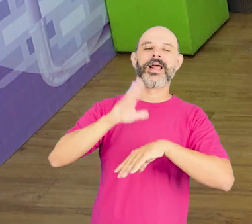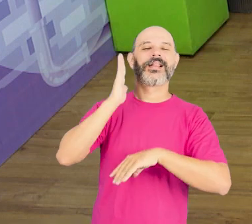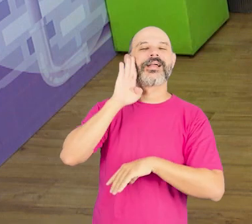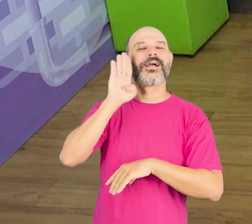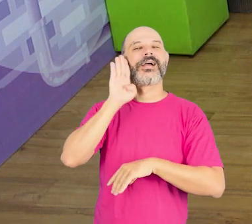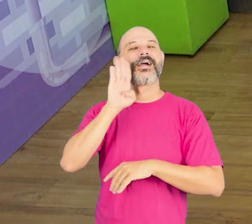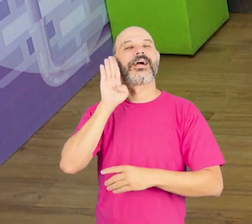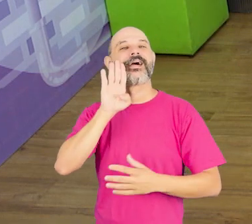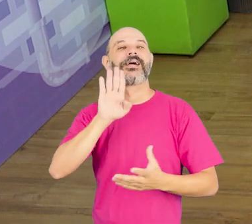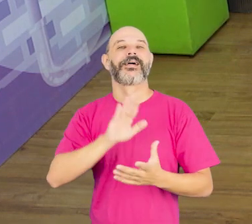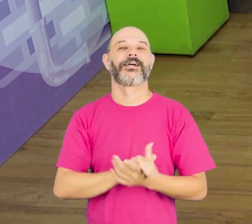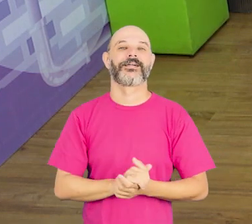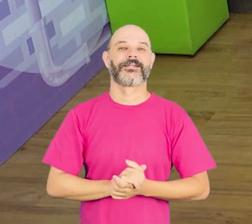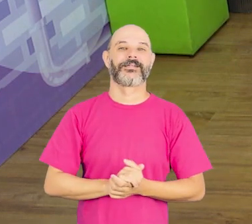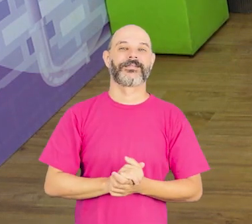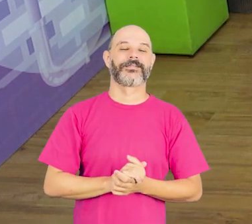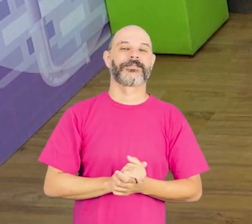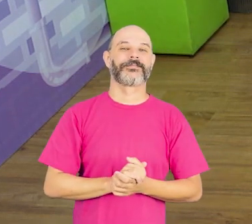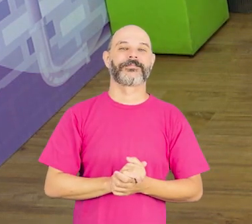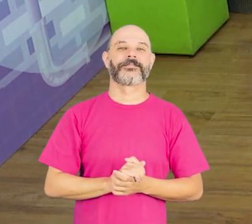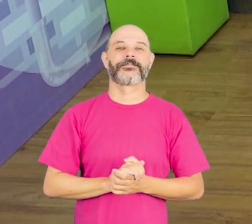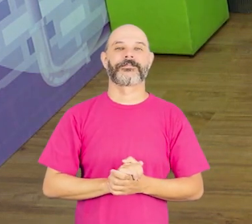legal.